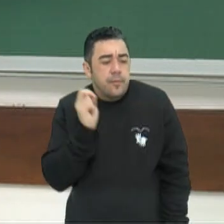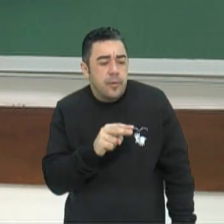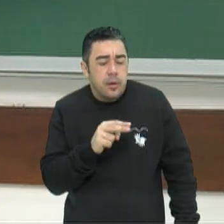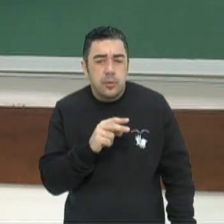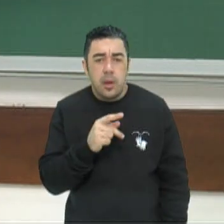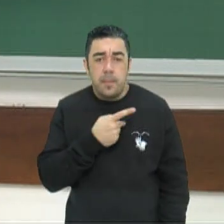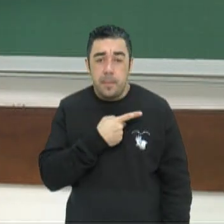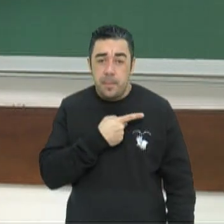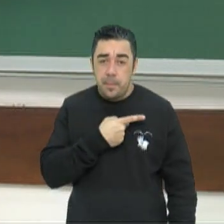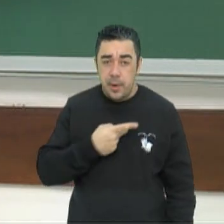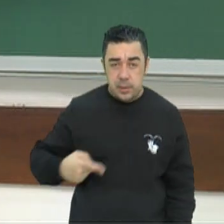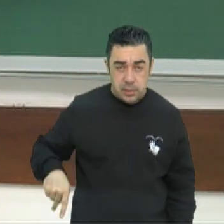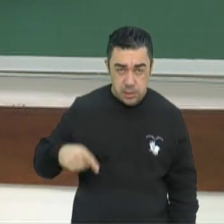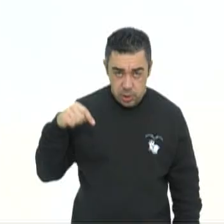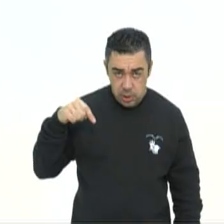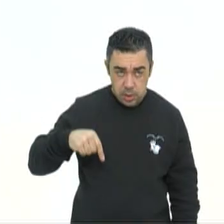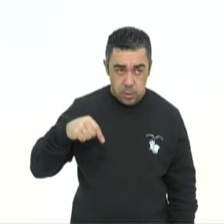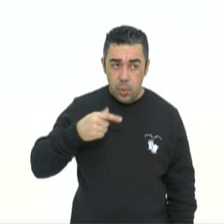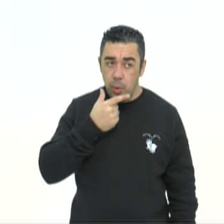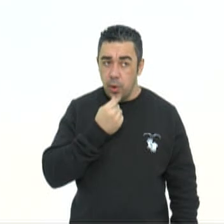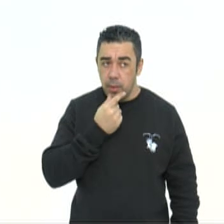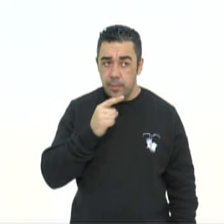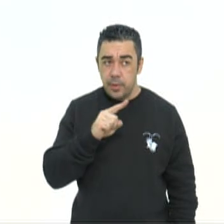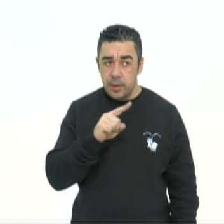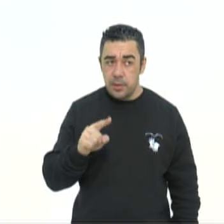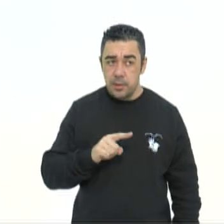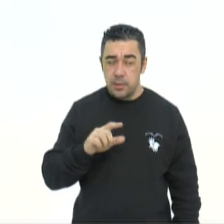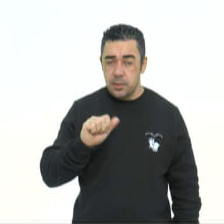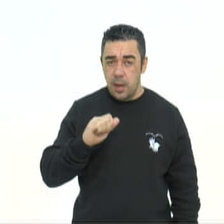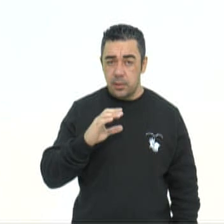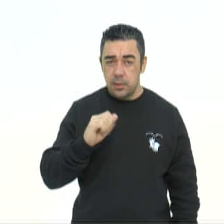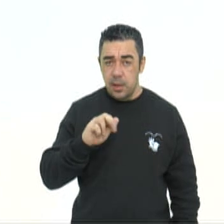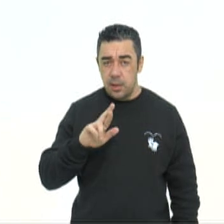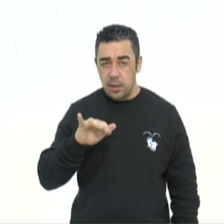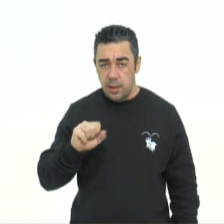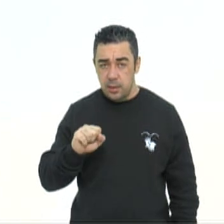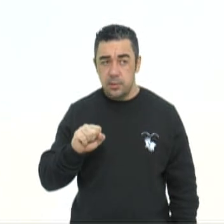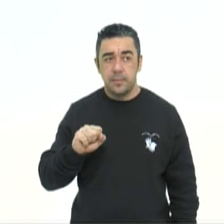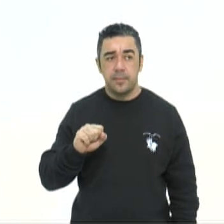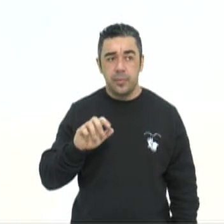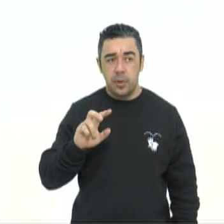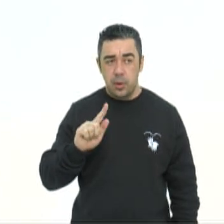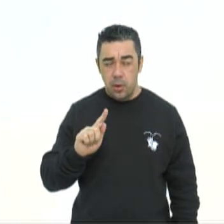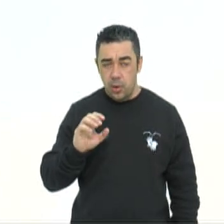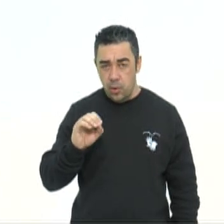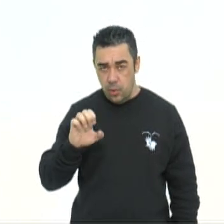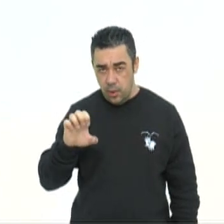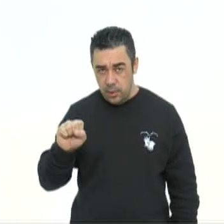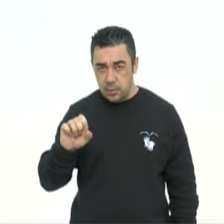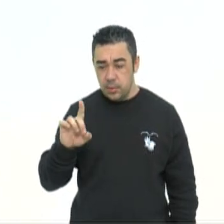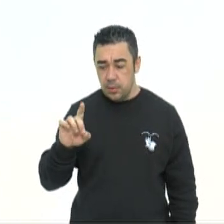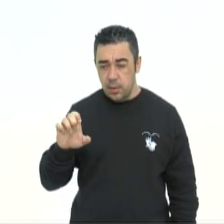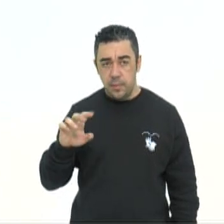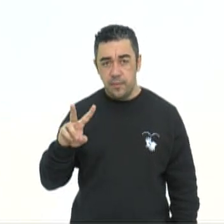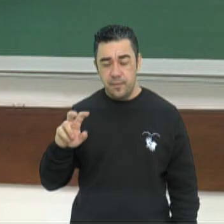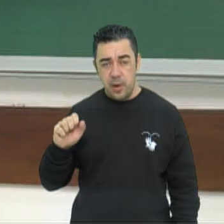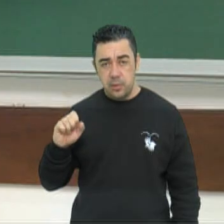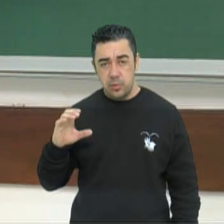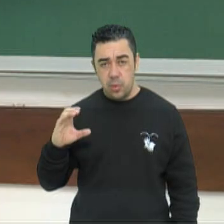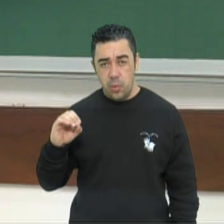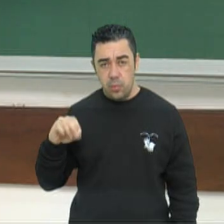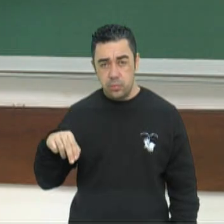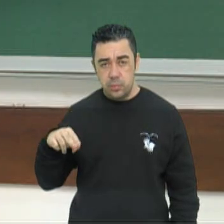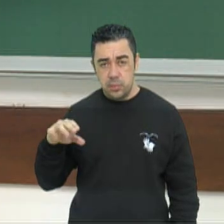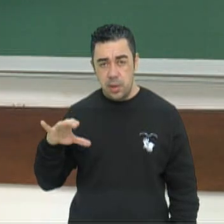do Paraná, o Zacarias de Góes e Vasconcelos, em 1855. E aqui fica